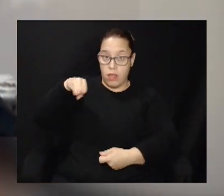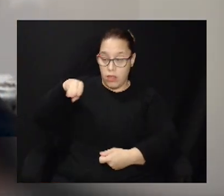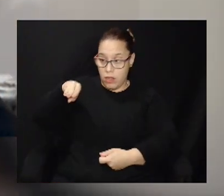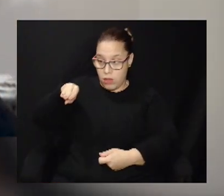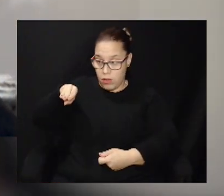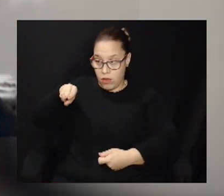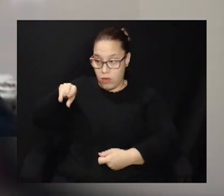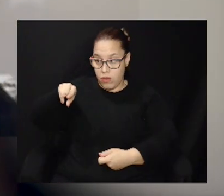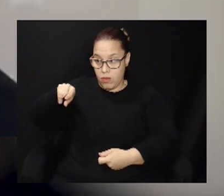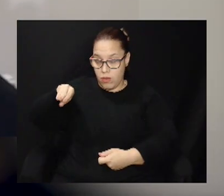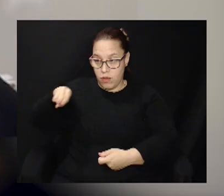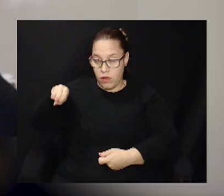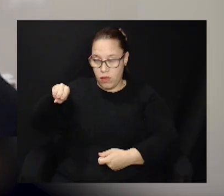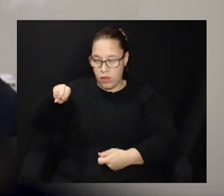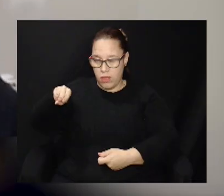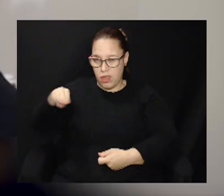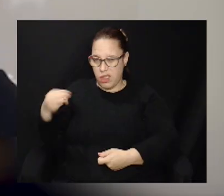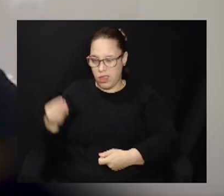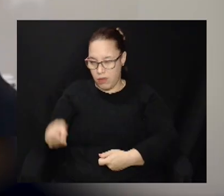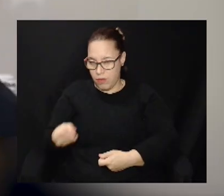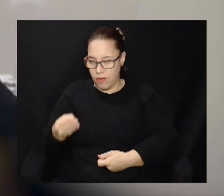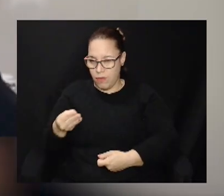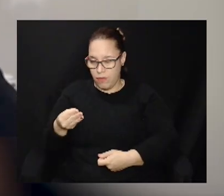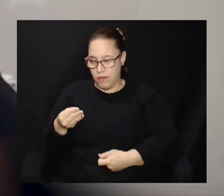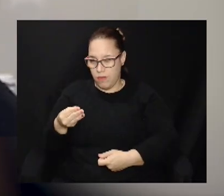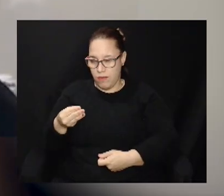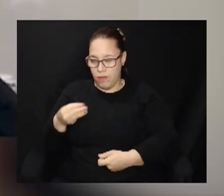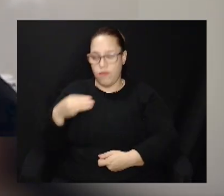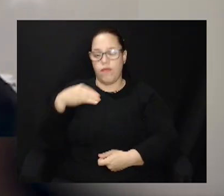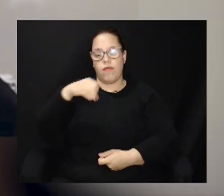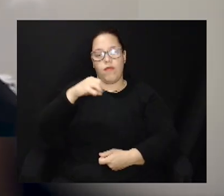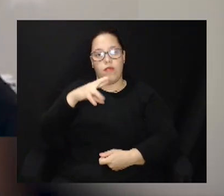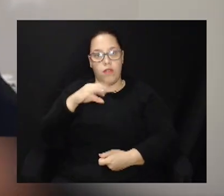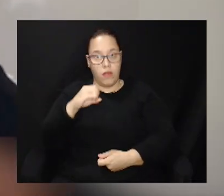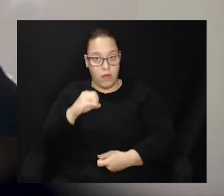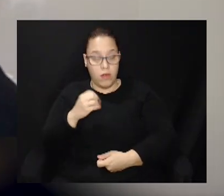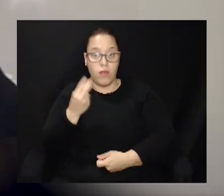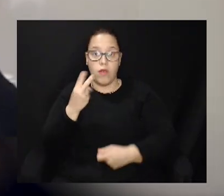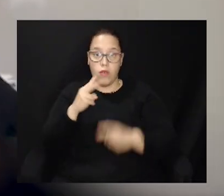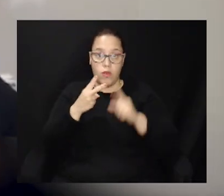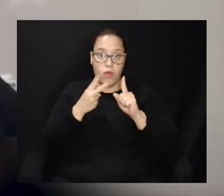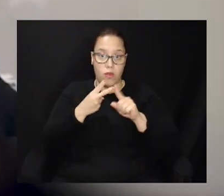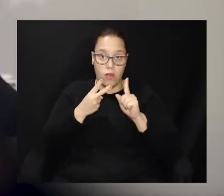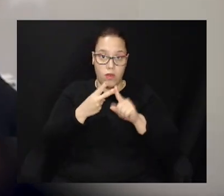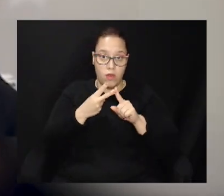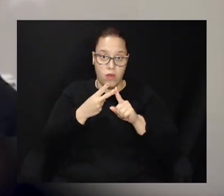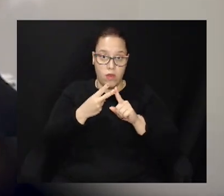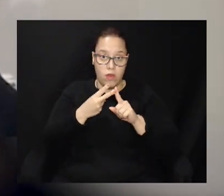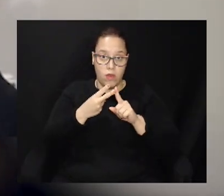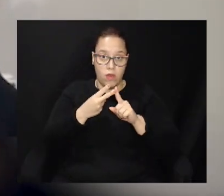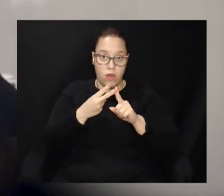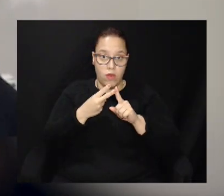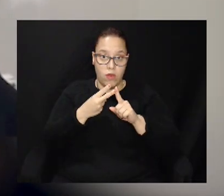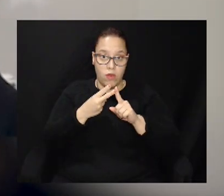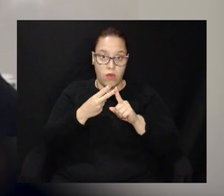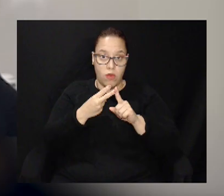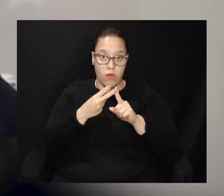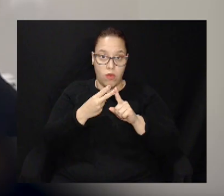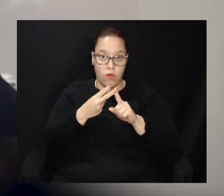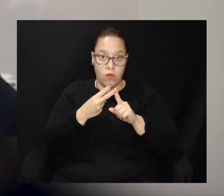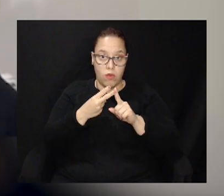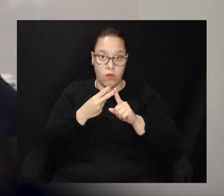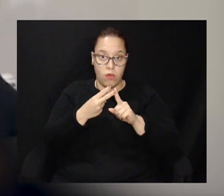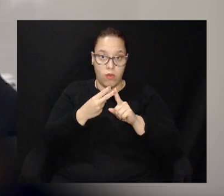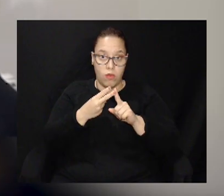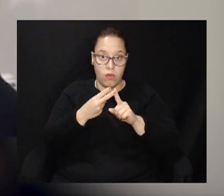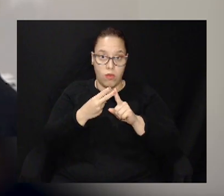os sistemas eletrônicos do veículo. O segundo item, possível escassez hídrica na região por conta da